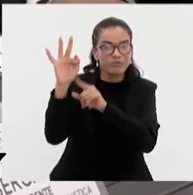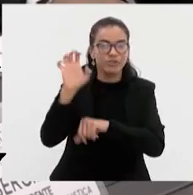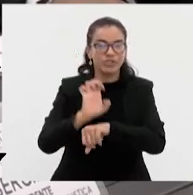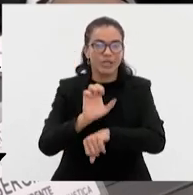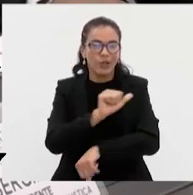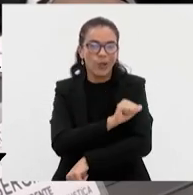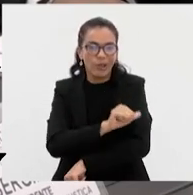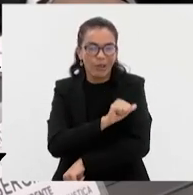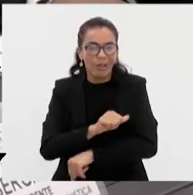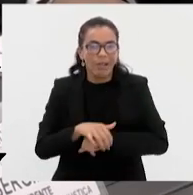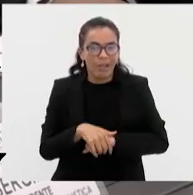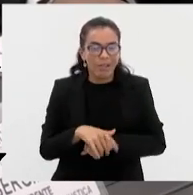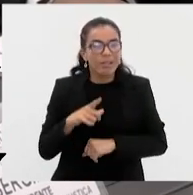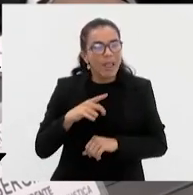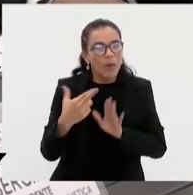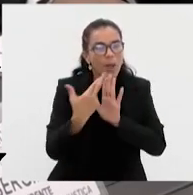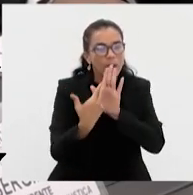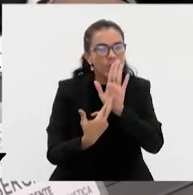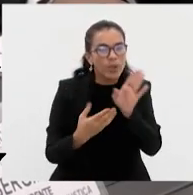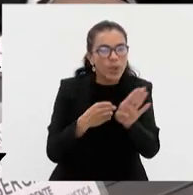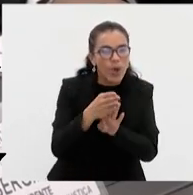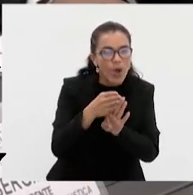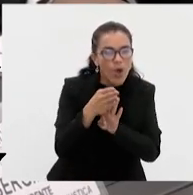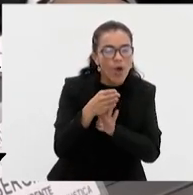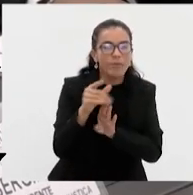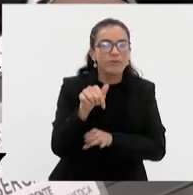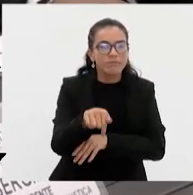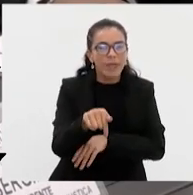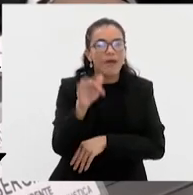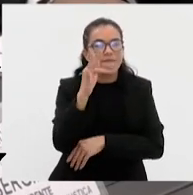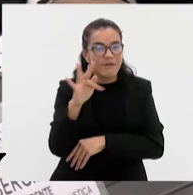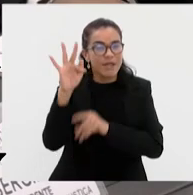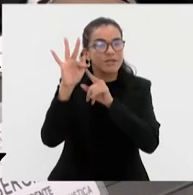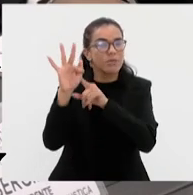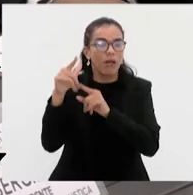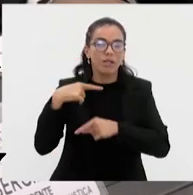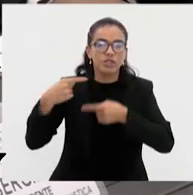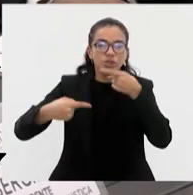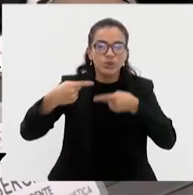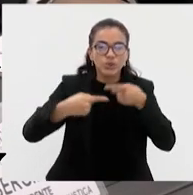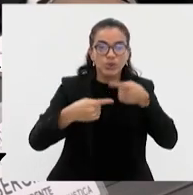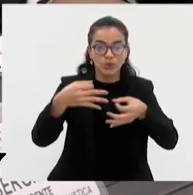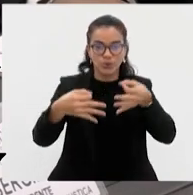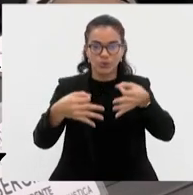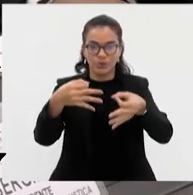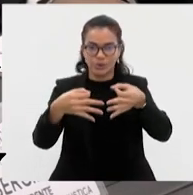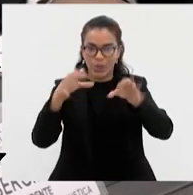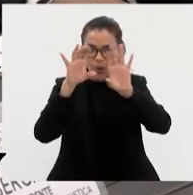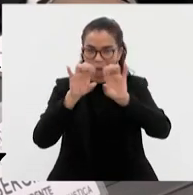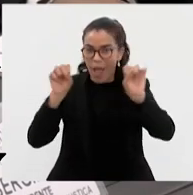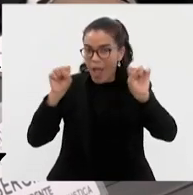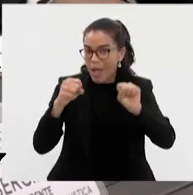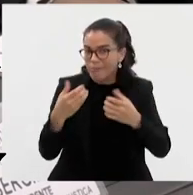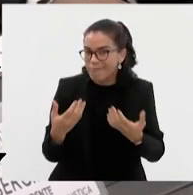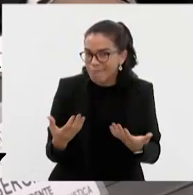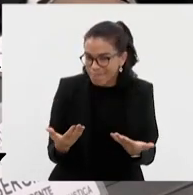gente teria aqui uma norma dentro do Estado em vigência que a Federação teria que discutir no Judiciário. E não me